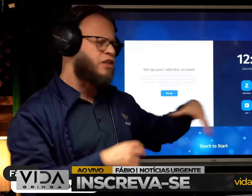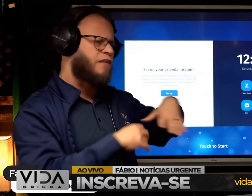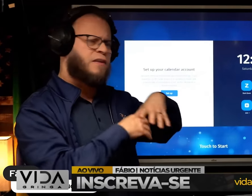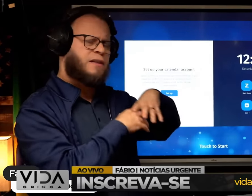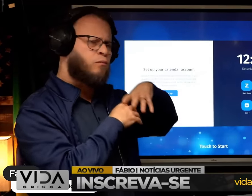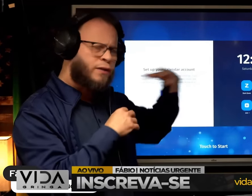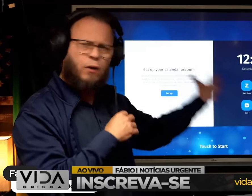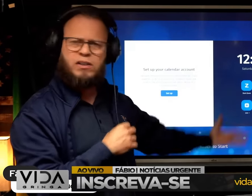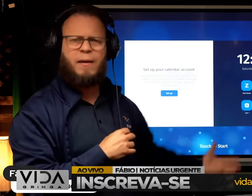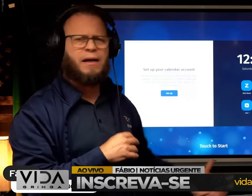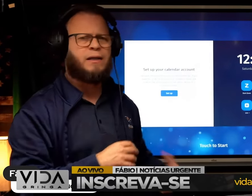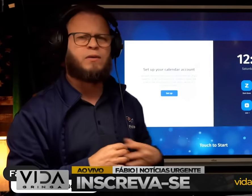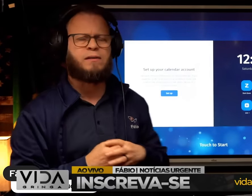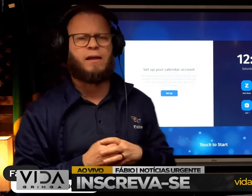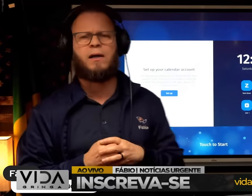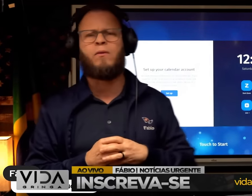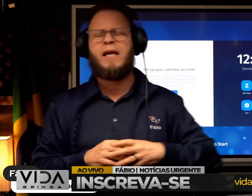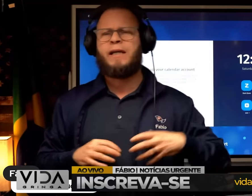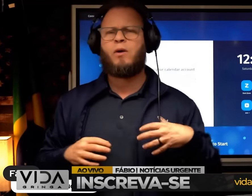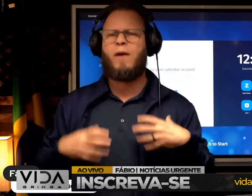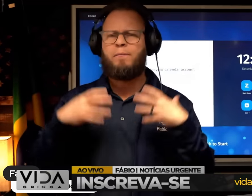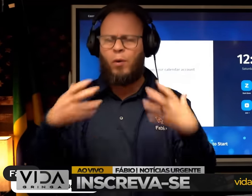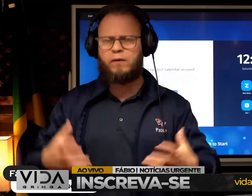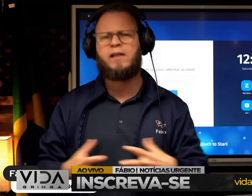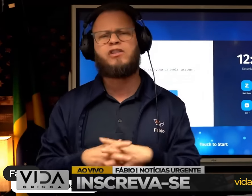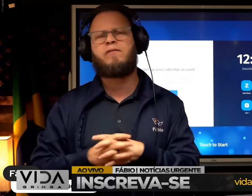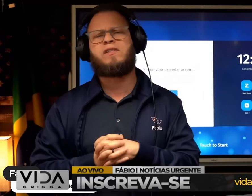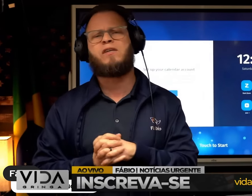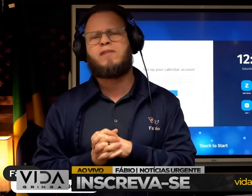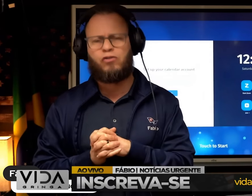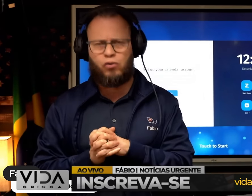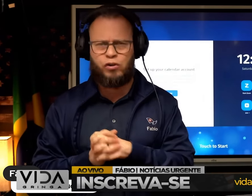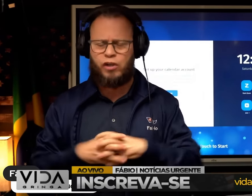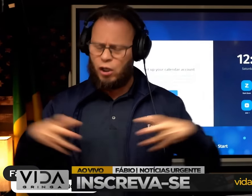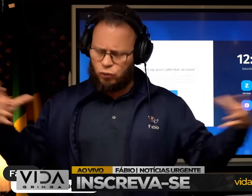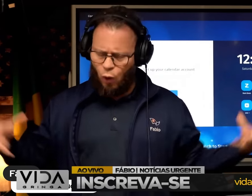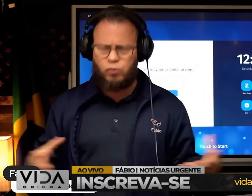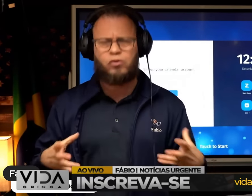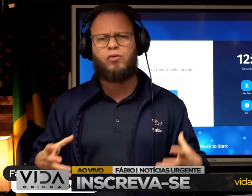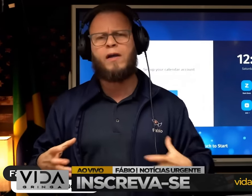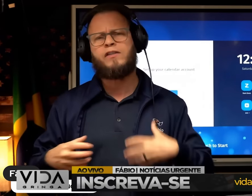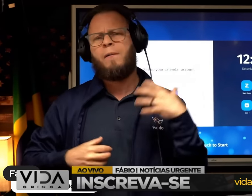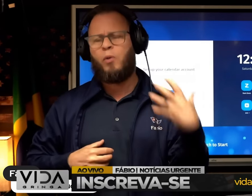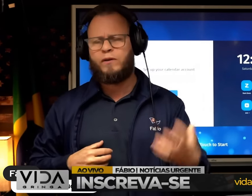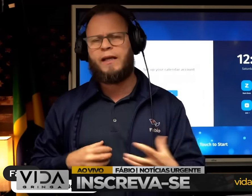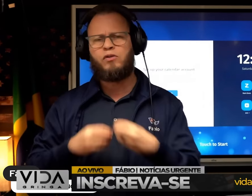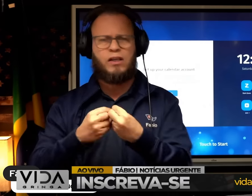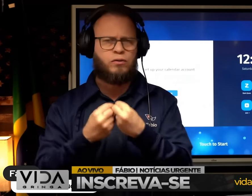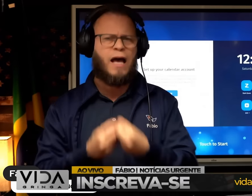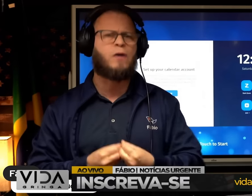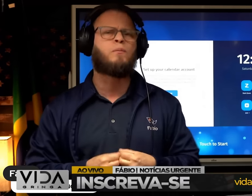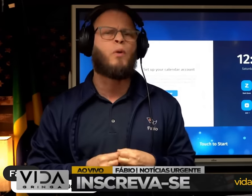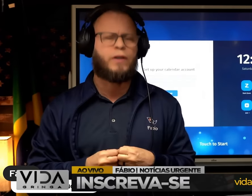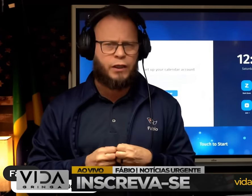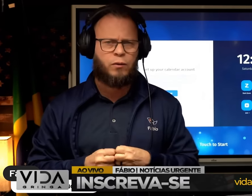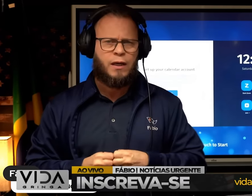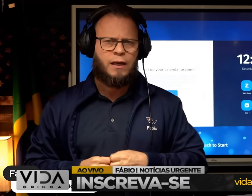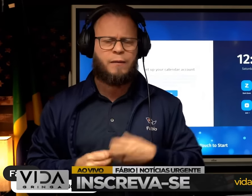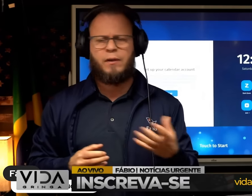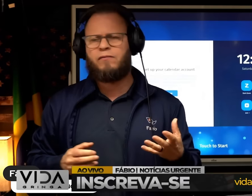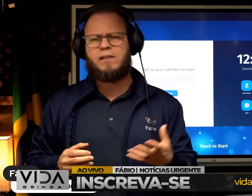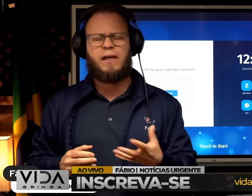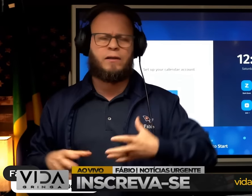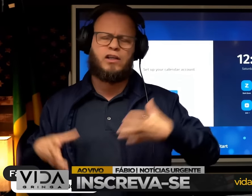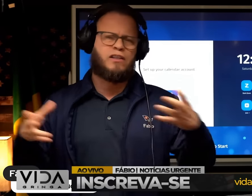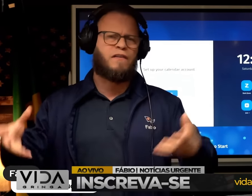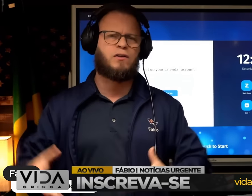que a gente vai fazer muita coisa bacana com esse telão. Então é importante que você nos ajude. Todos nós podemos ajudar um pouquinho.